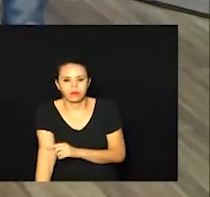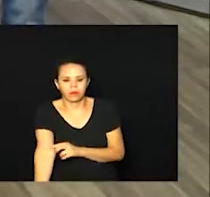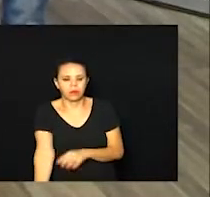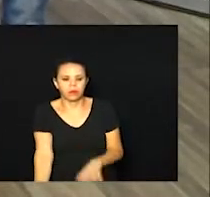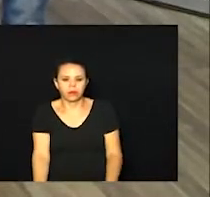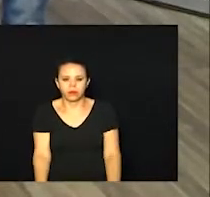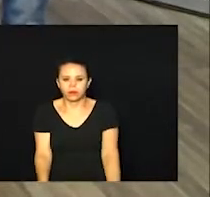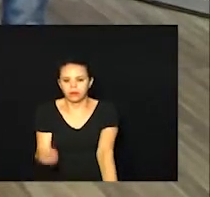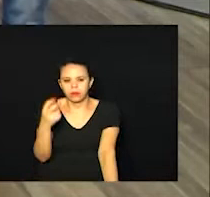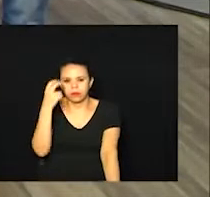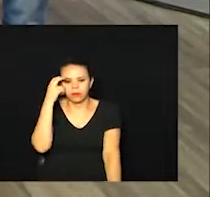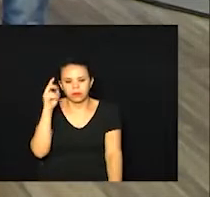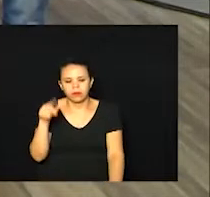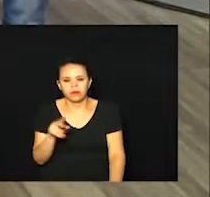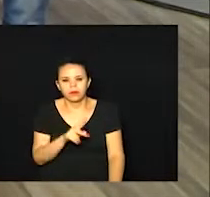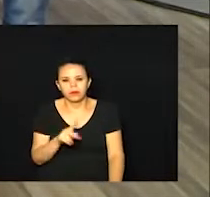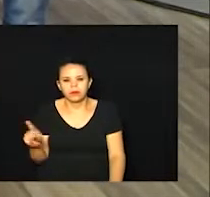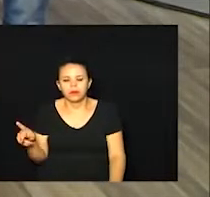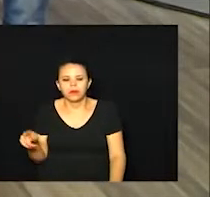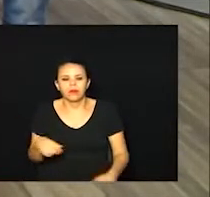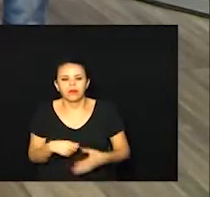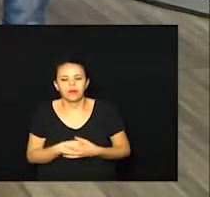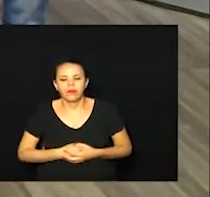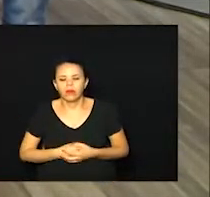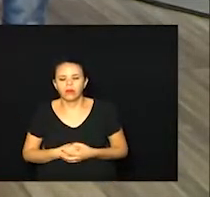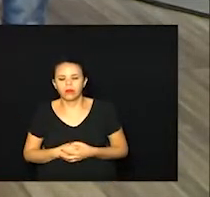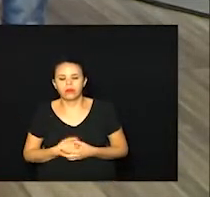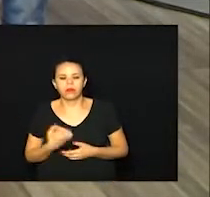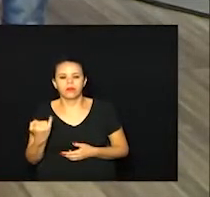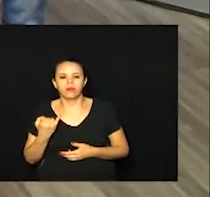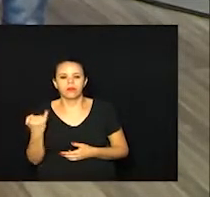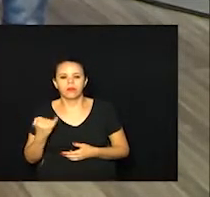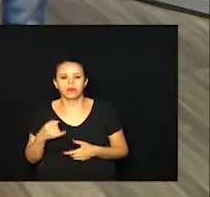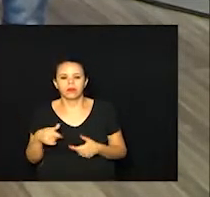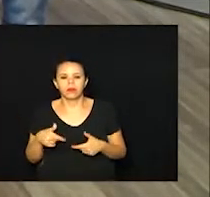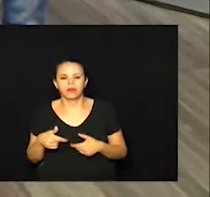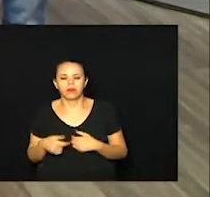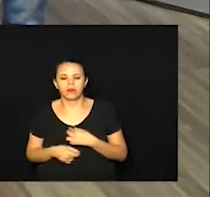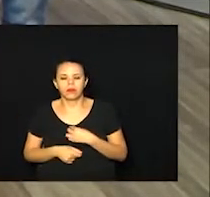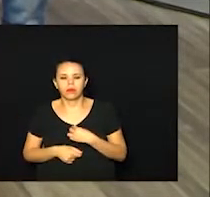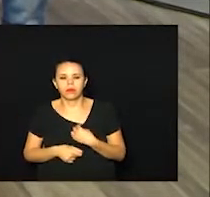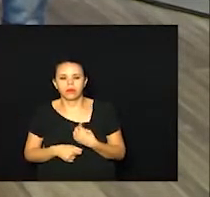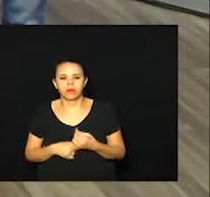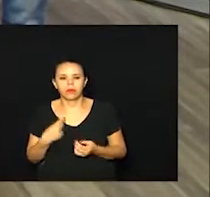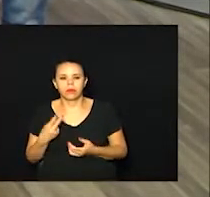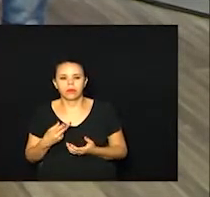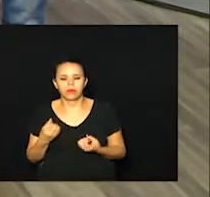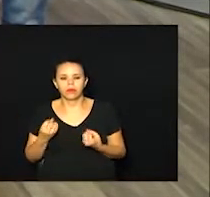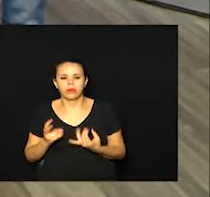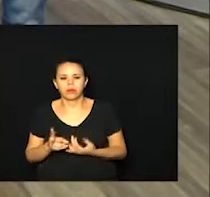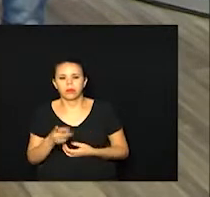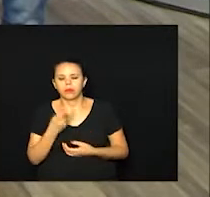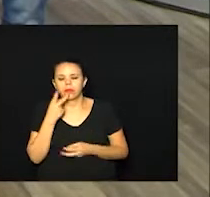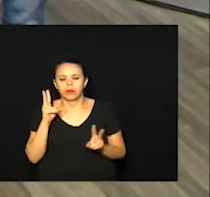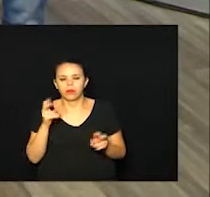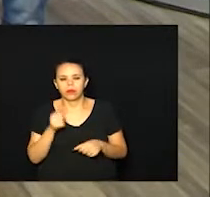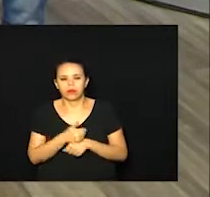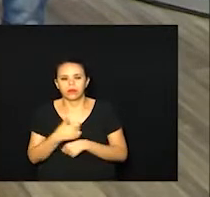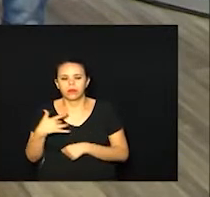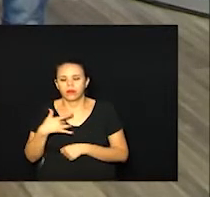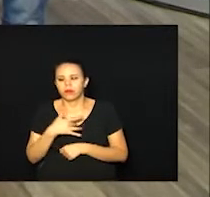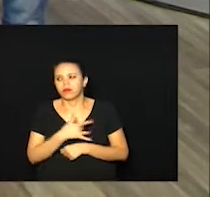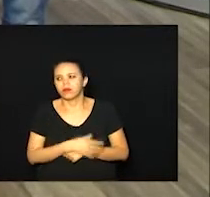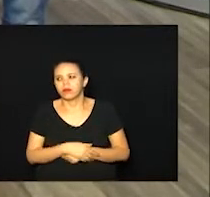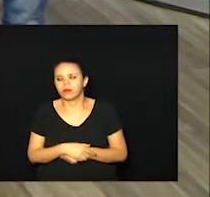de Cultura, que o senhor é presidente, que foram importantes trabalhos realizados em 2021. Vereador, quero continuar nesta área da